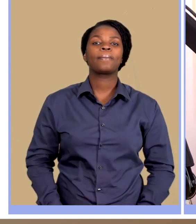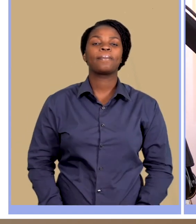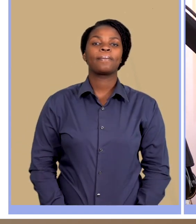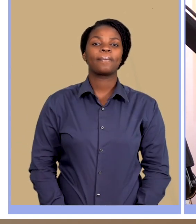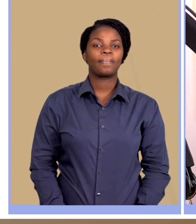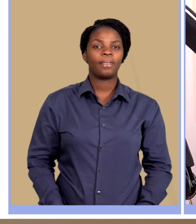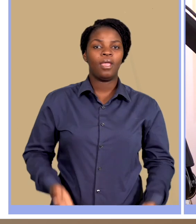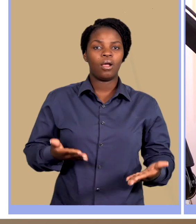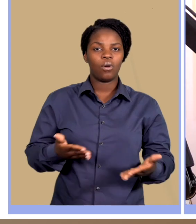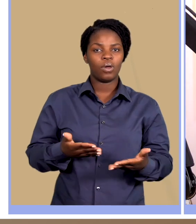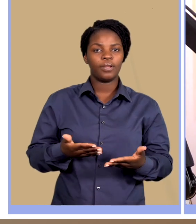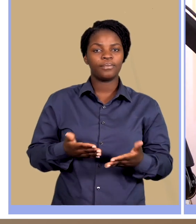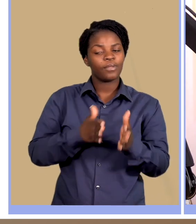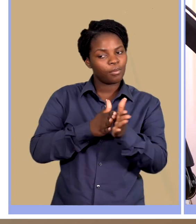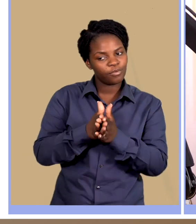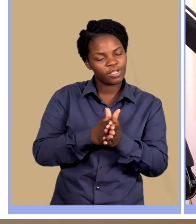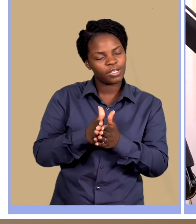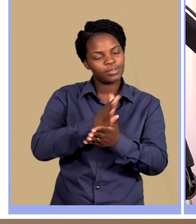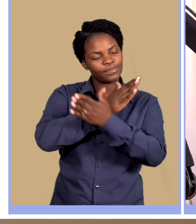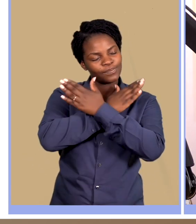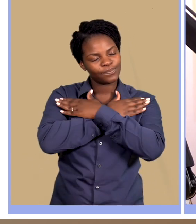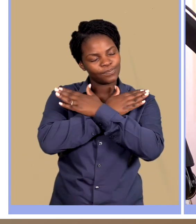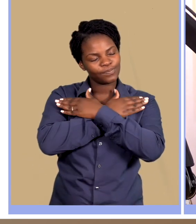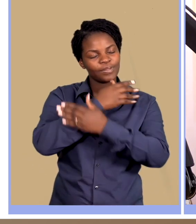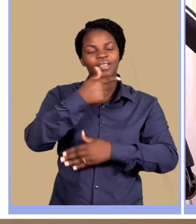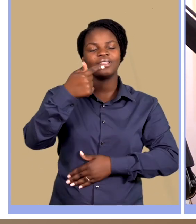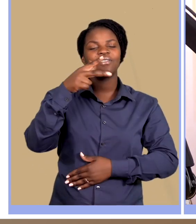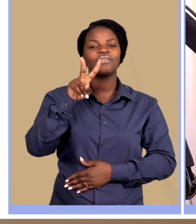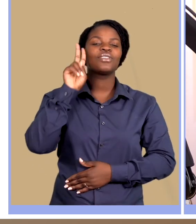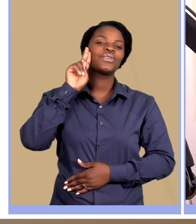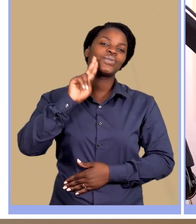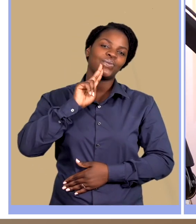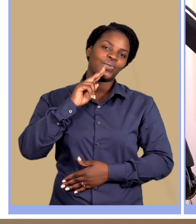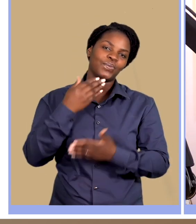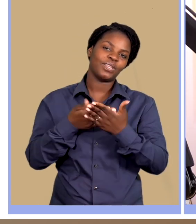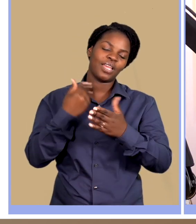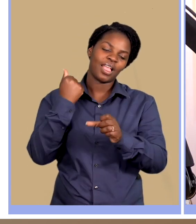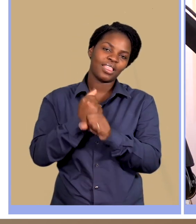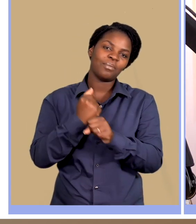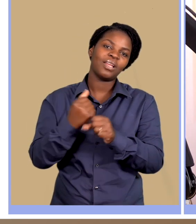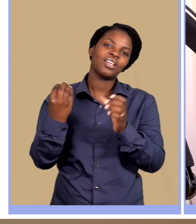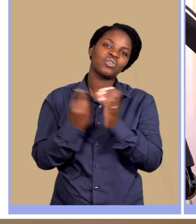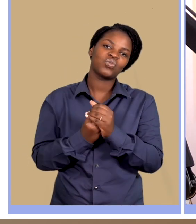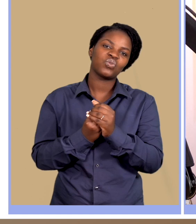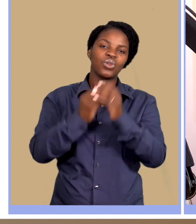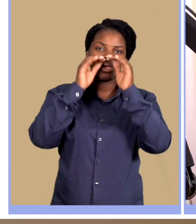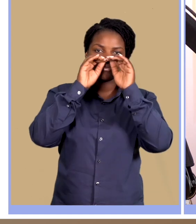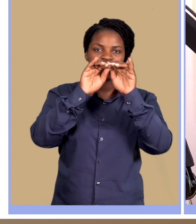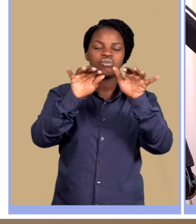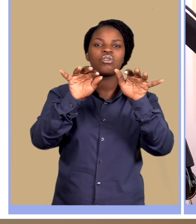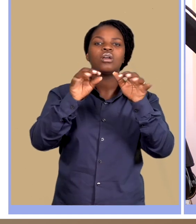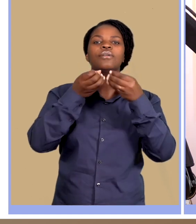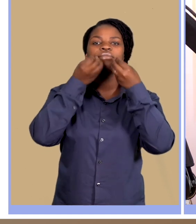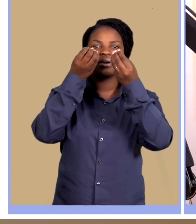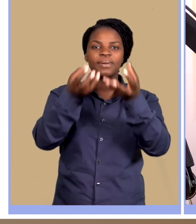forte à TV Surdo, que tem sido nosso aliado na transmissão e vinculação das informações, e sabemos que